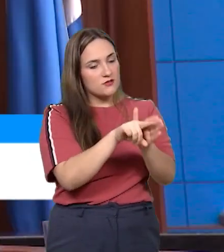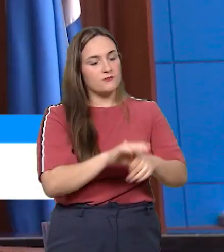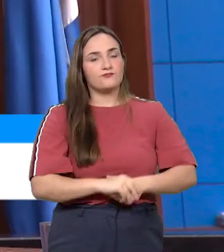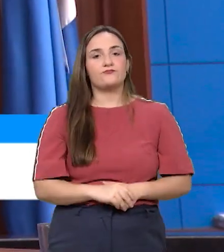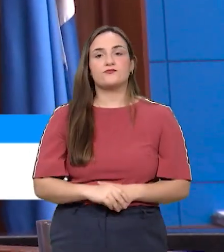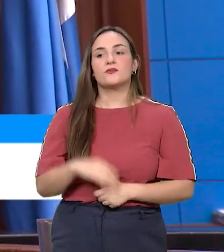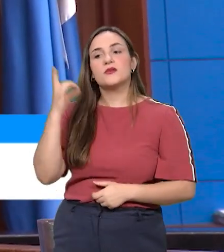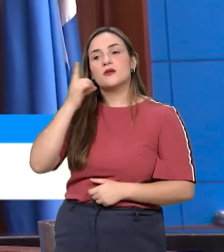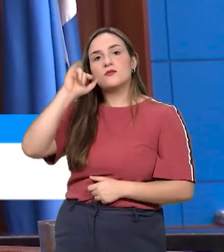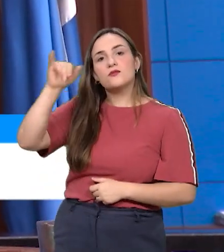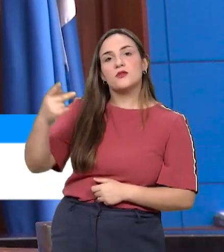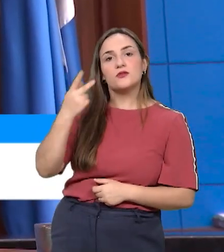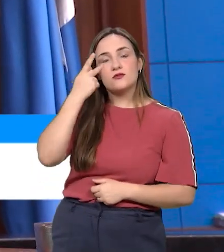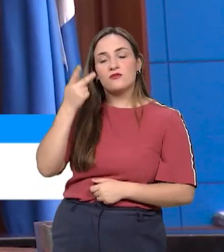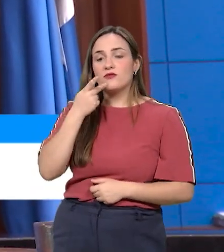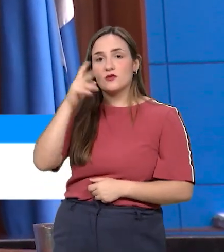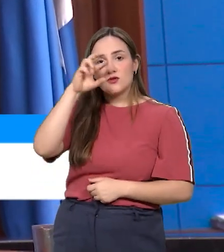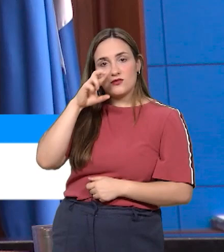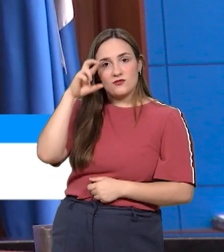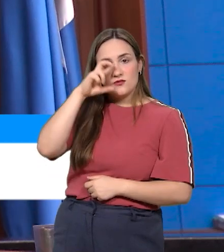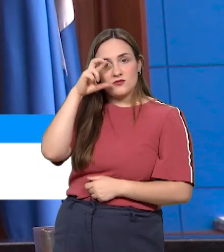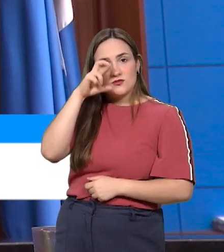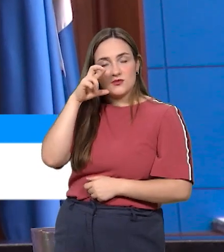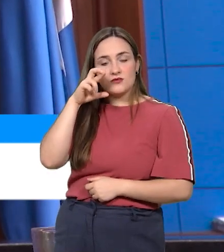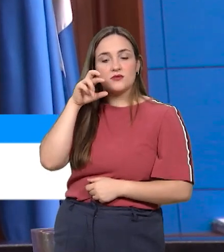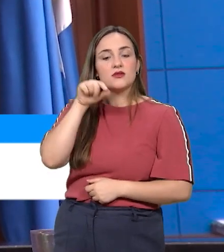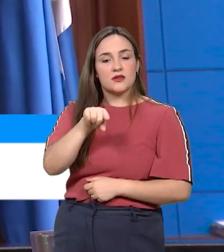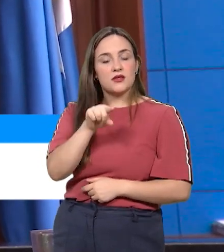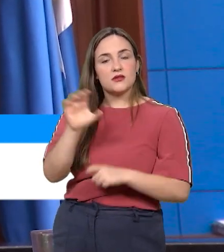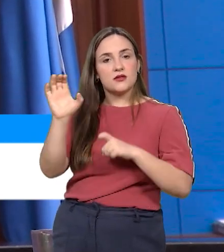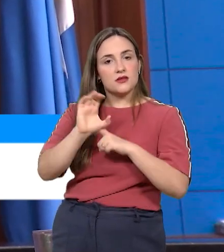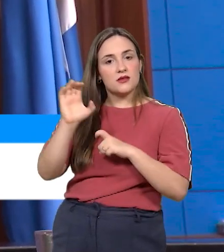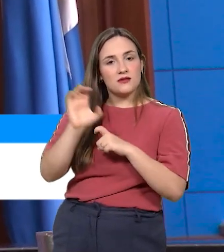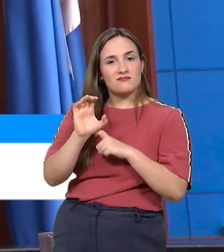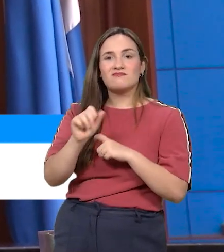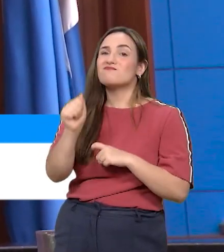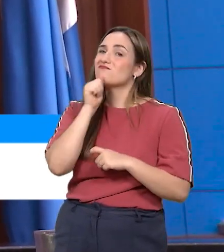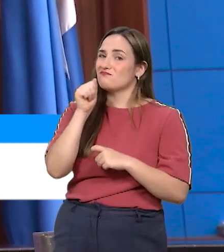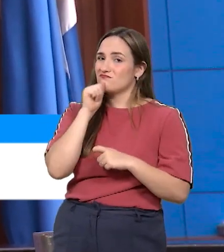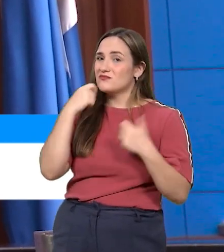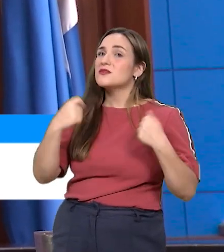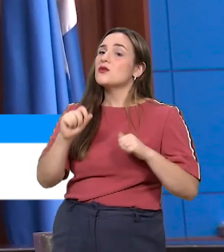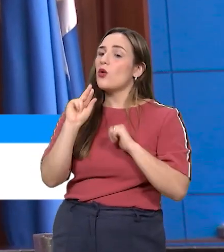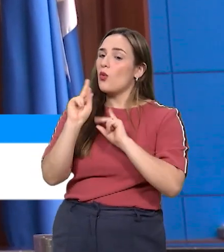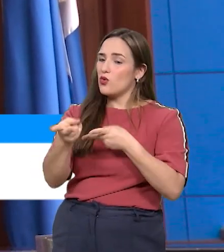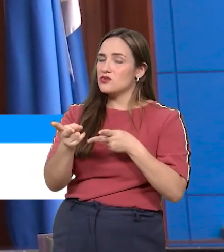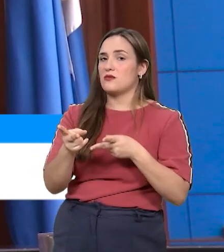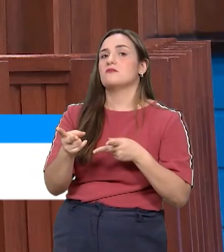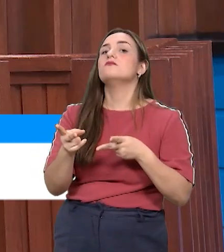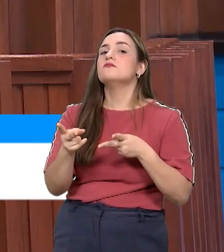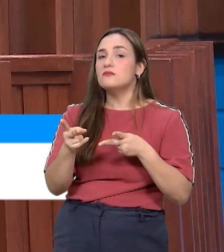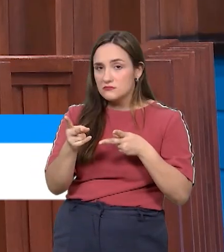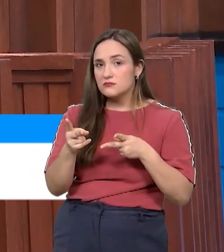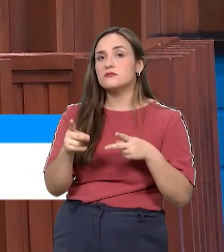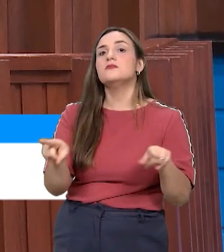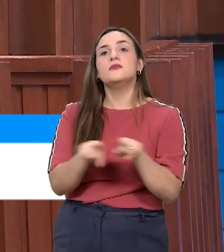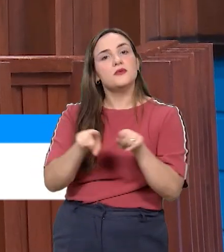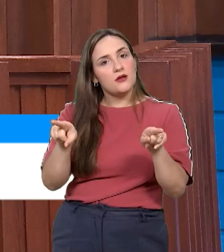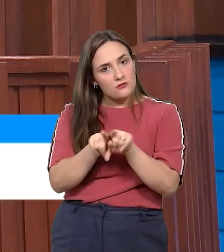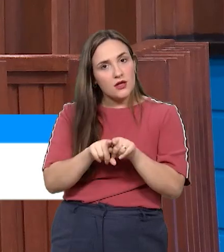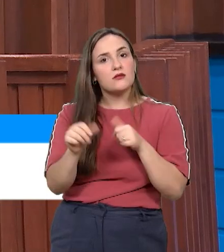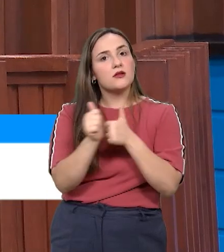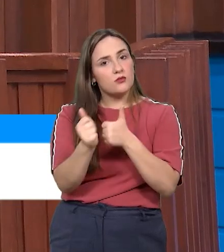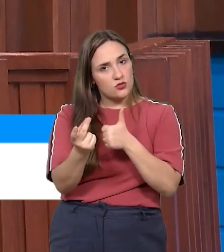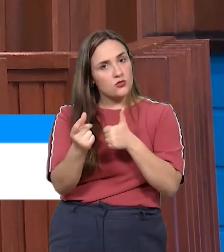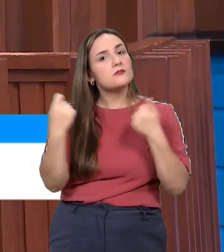traz. Para o deputado João Henrique, a fiscalização da gestão do plano dos servidores públicos ainda é necessária e que possa ser feita